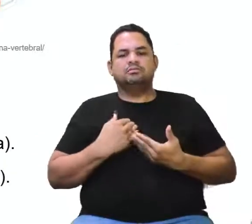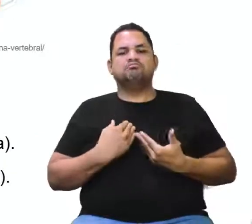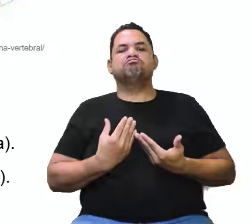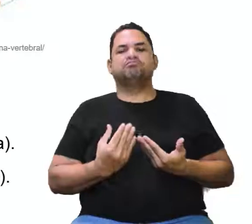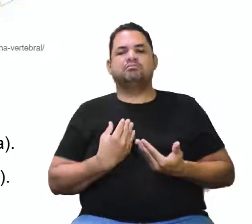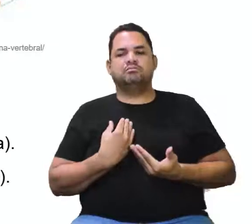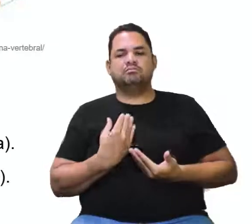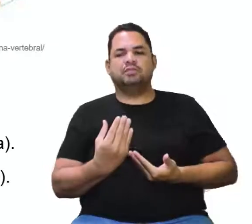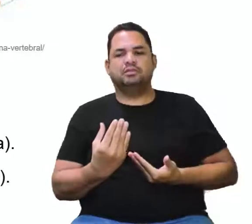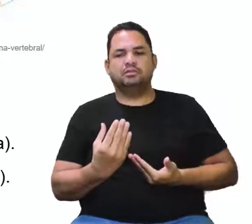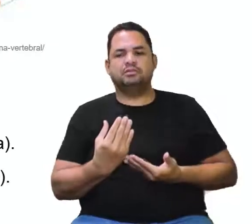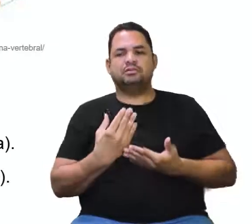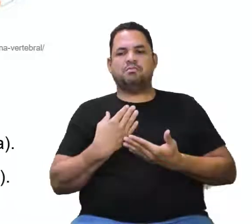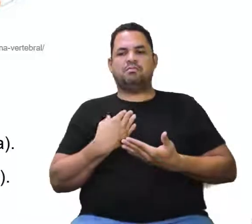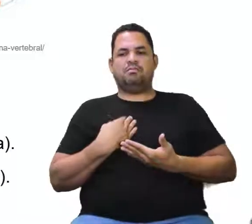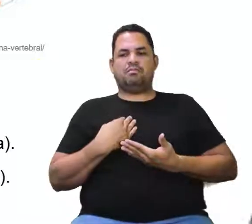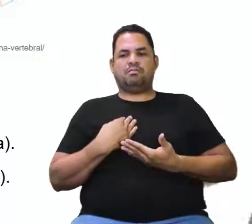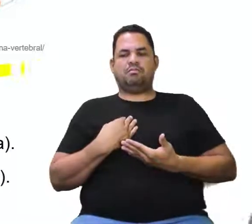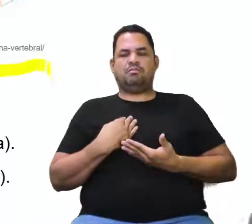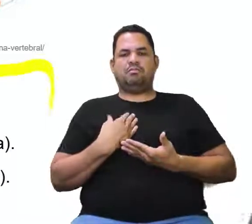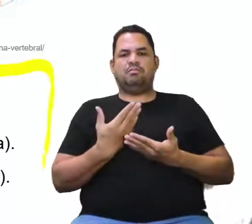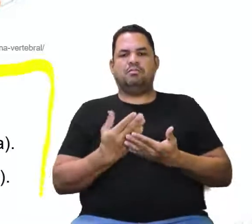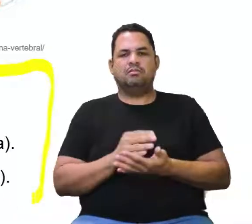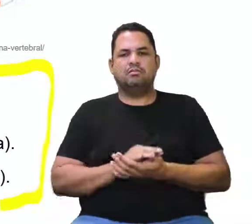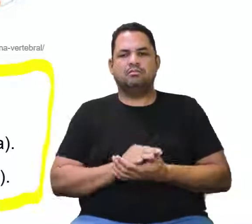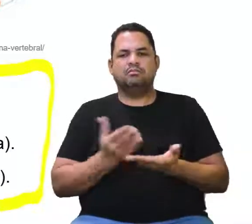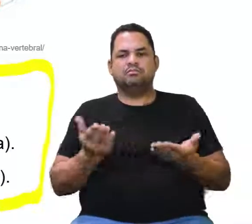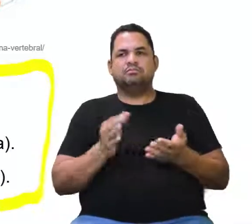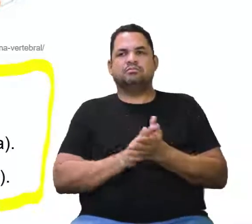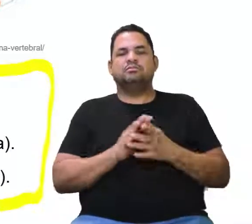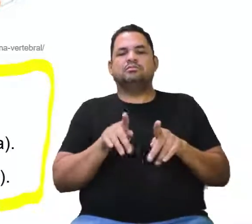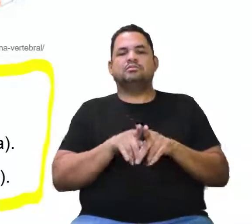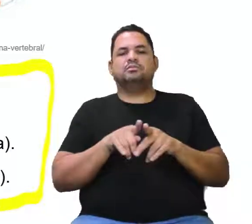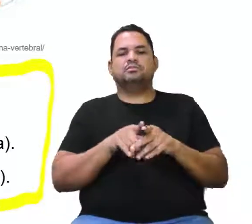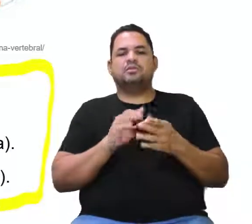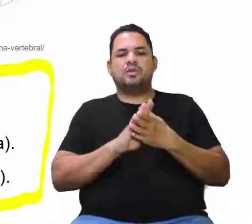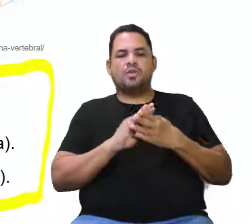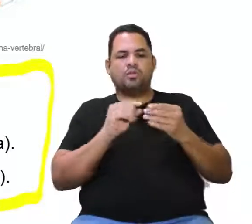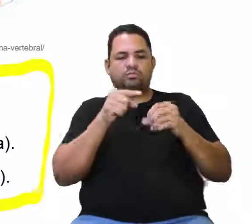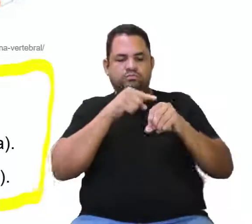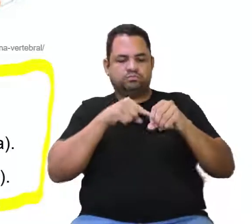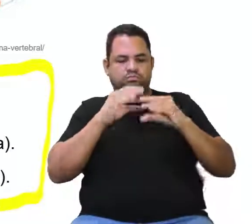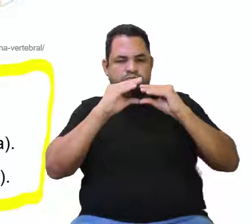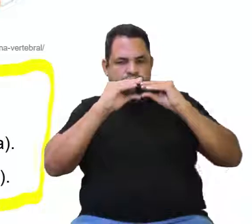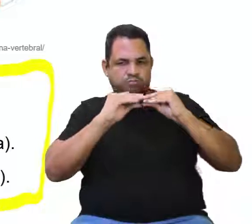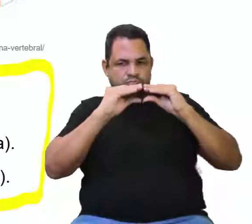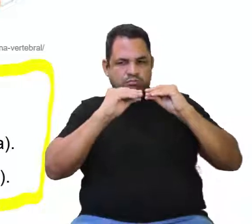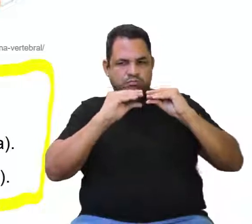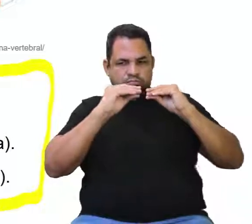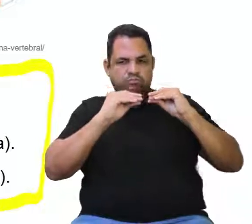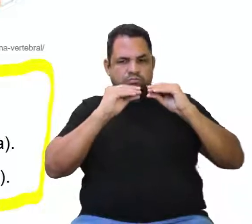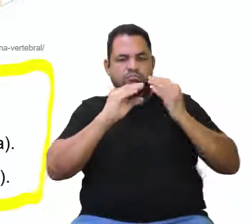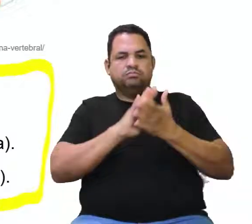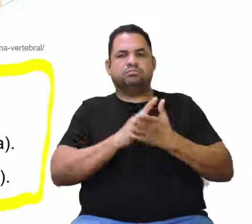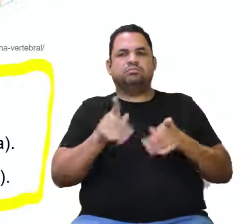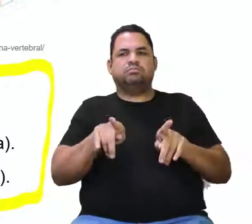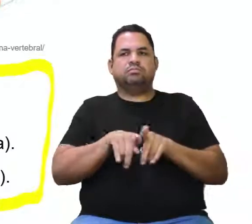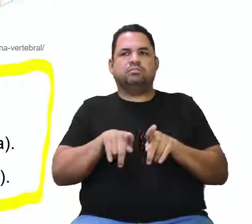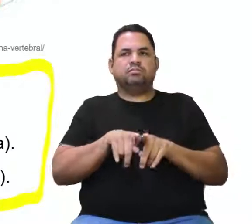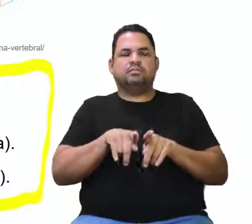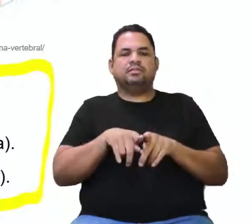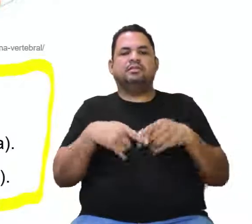para frente ou inclinado para trás, eu posso comprimir os discos vertebrais ali, achatar